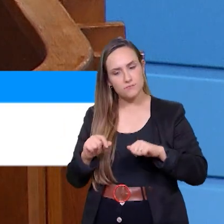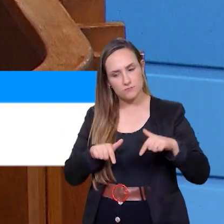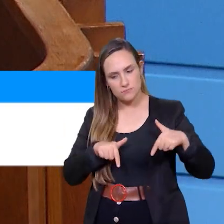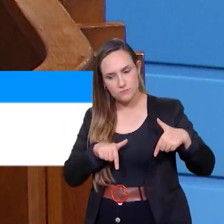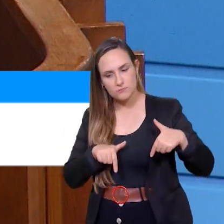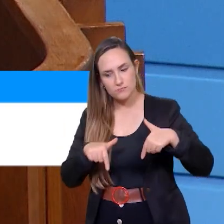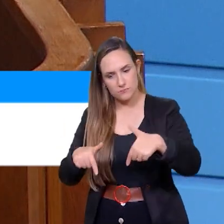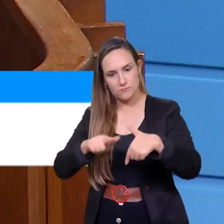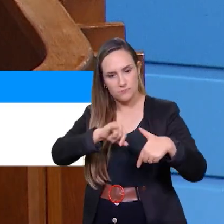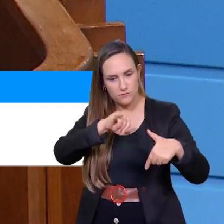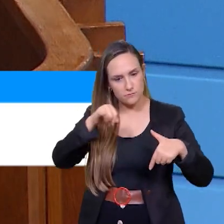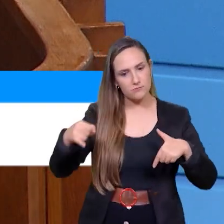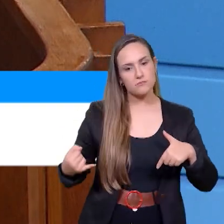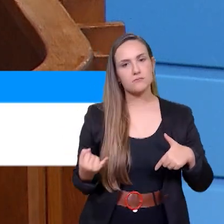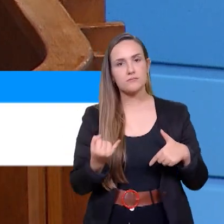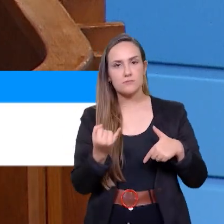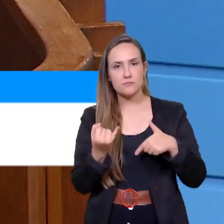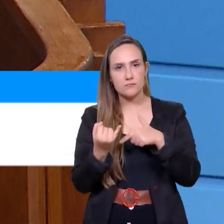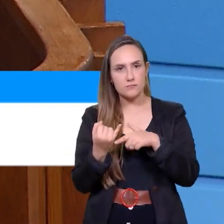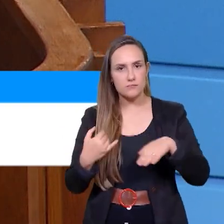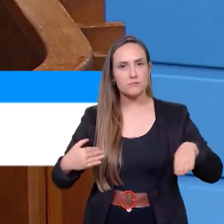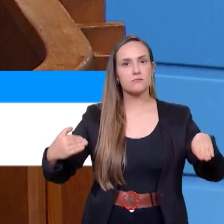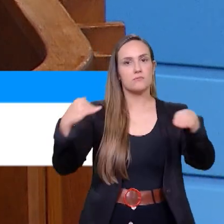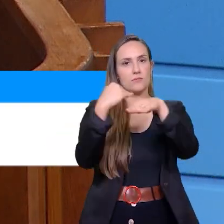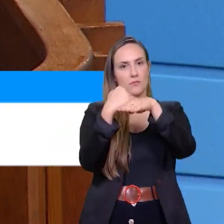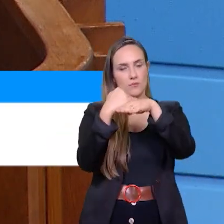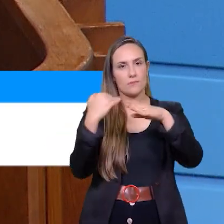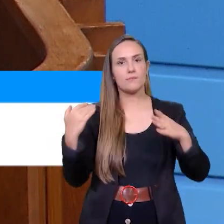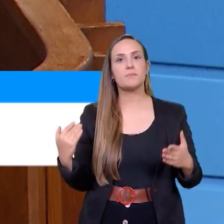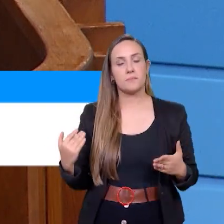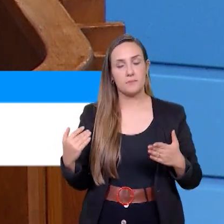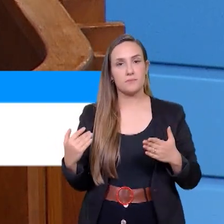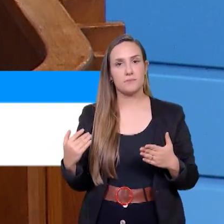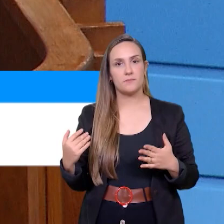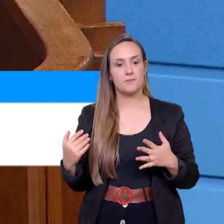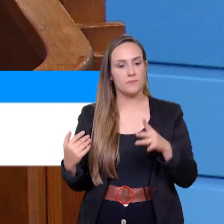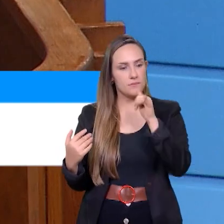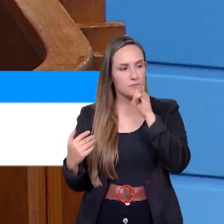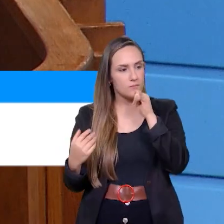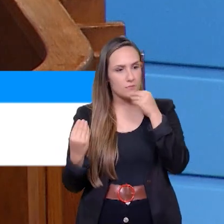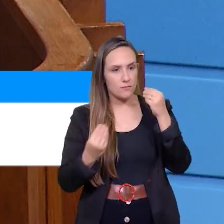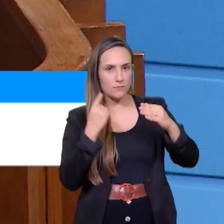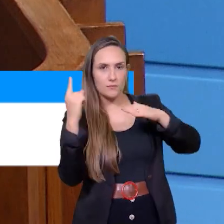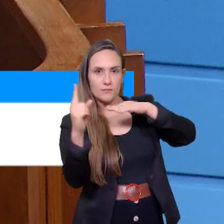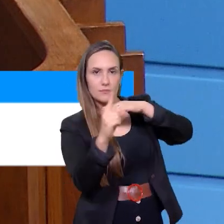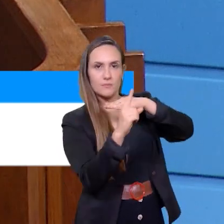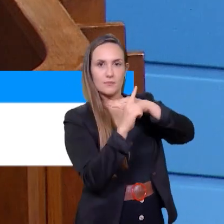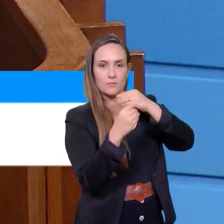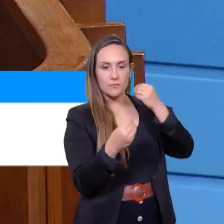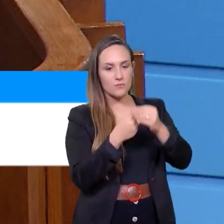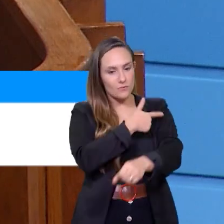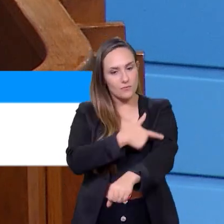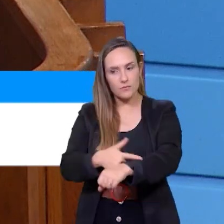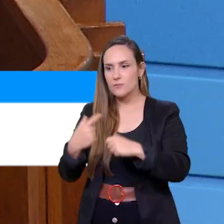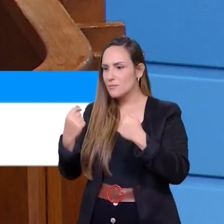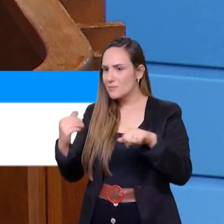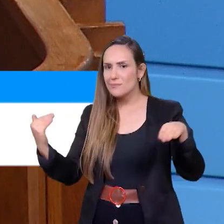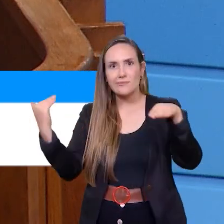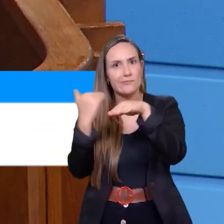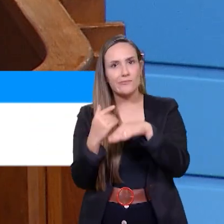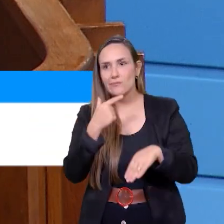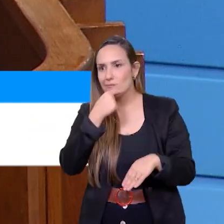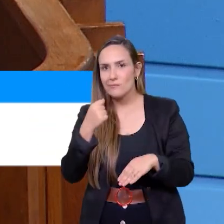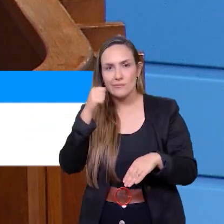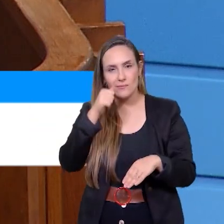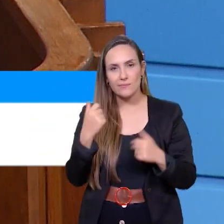luta na promoção da igualdade de oportunidades, a igualdade no tratamento, a igualdade no